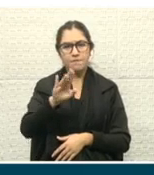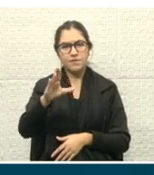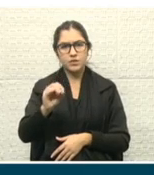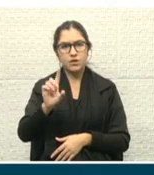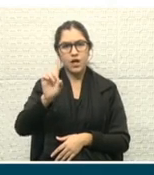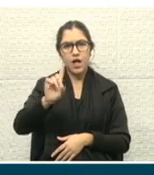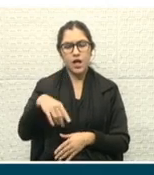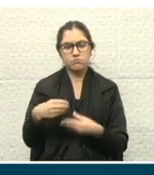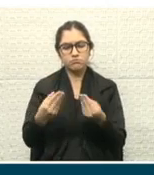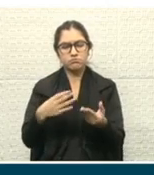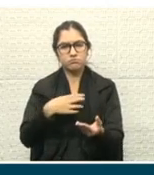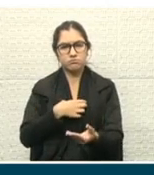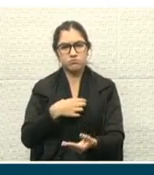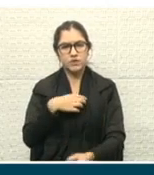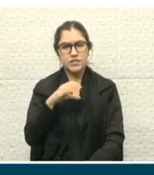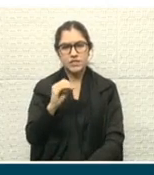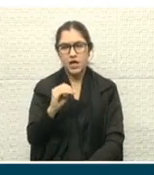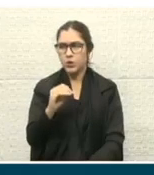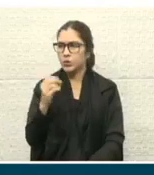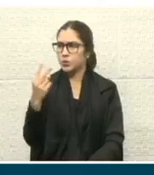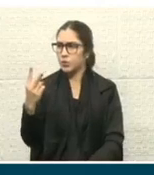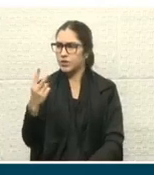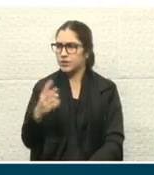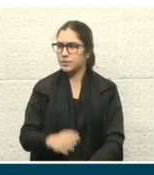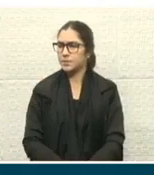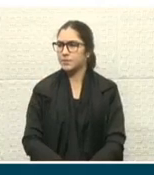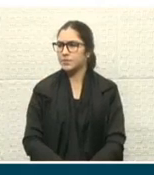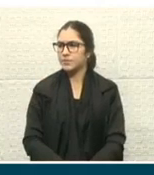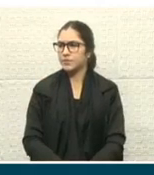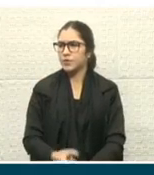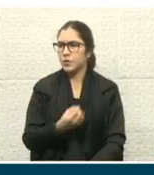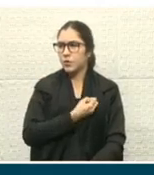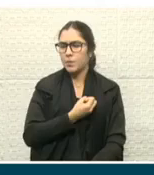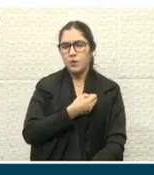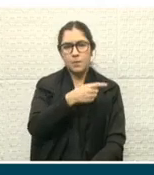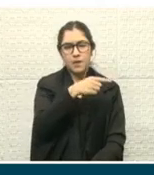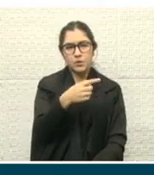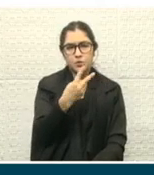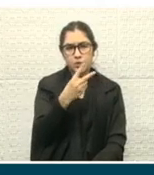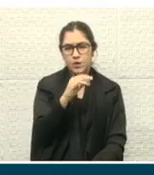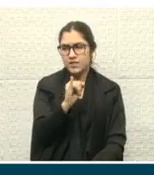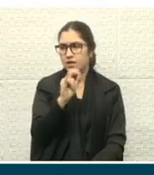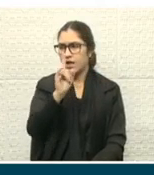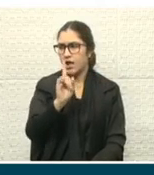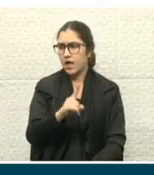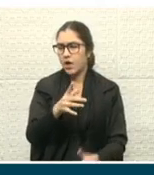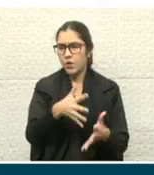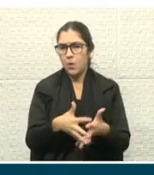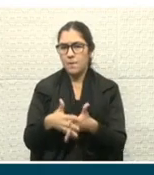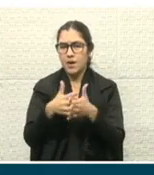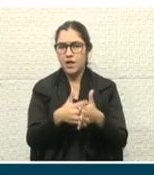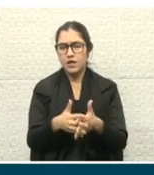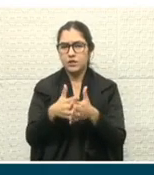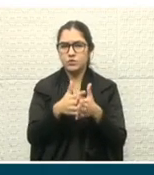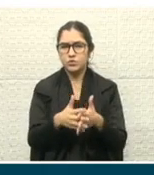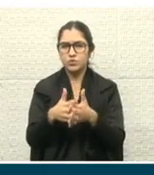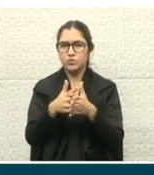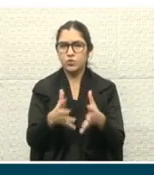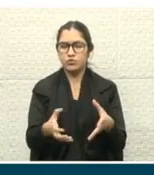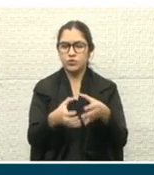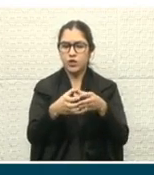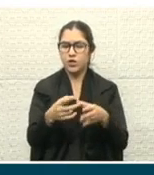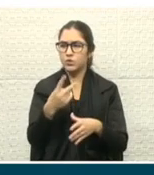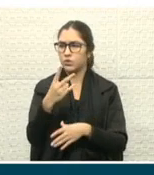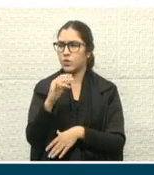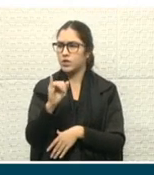é dado por 0, 2. O número menos 2i, que é o complexo conjugado de 2i,